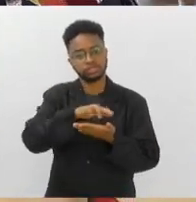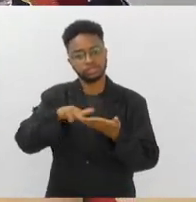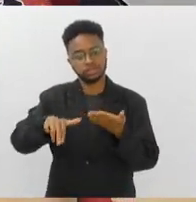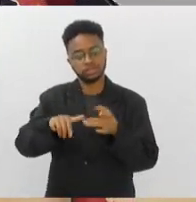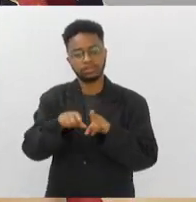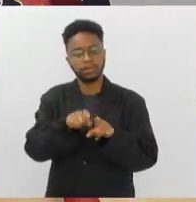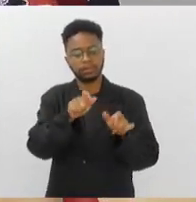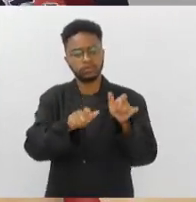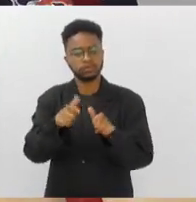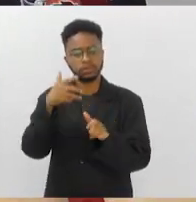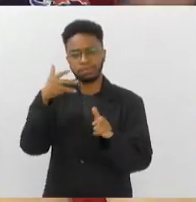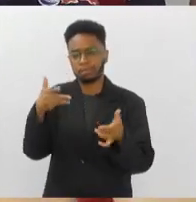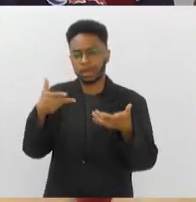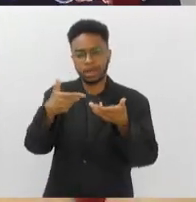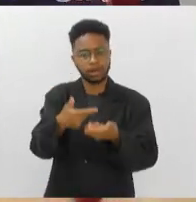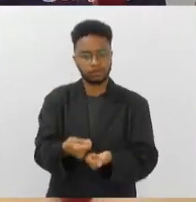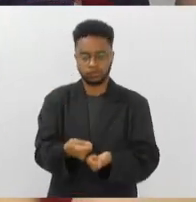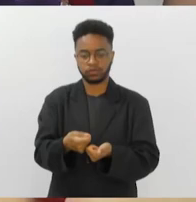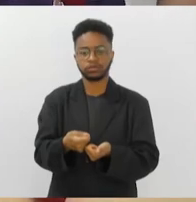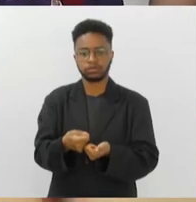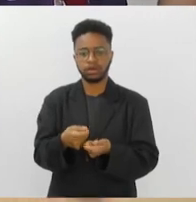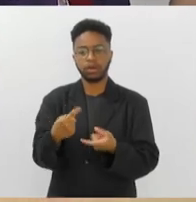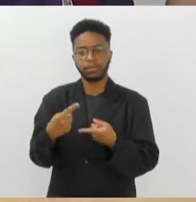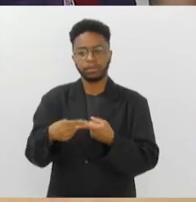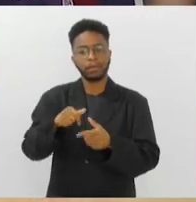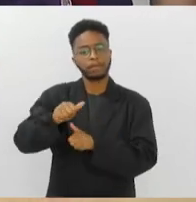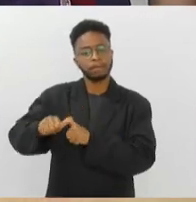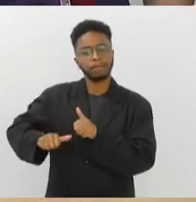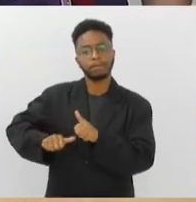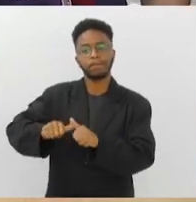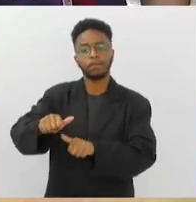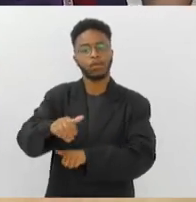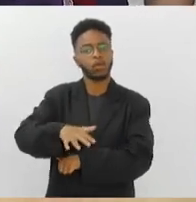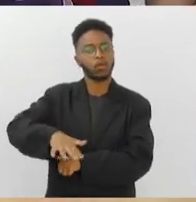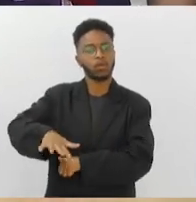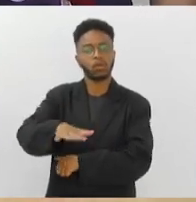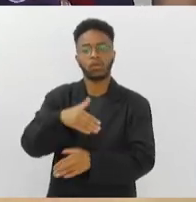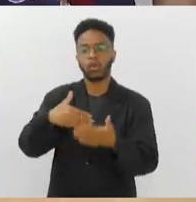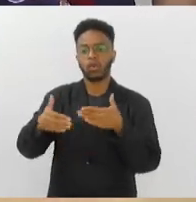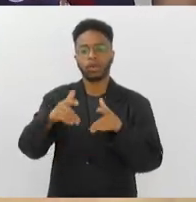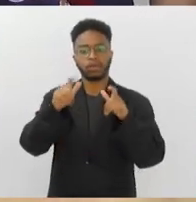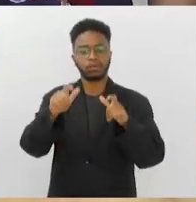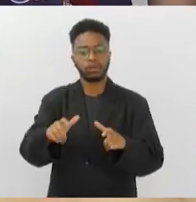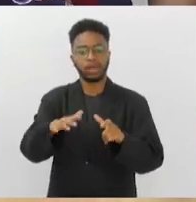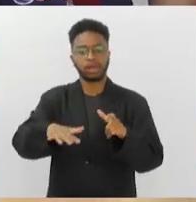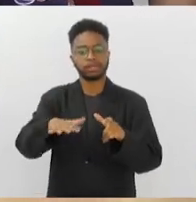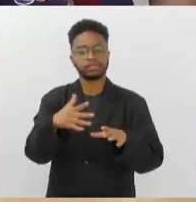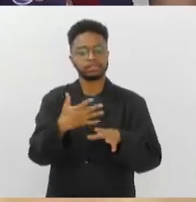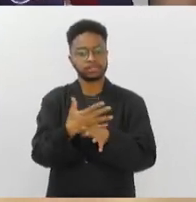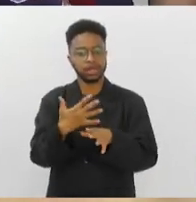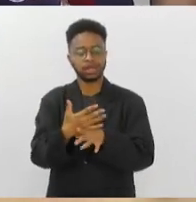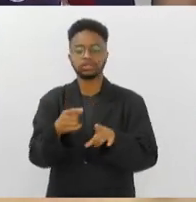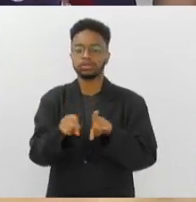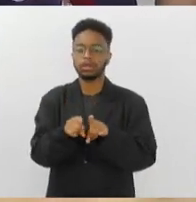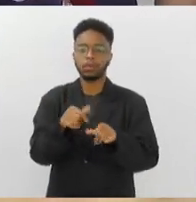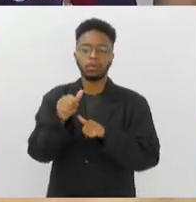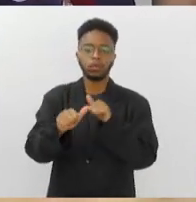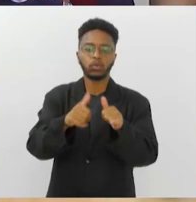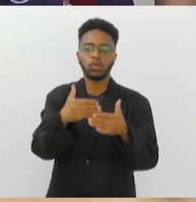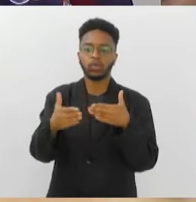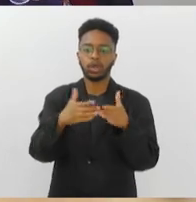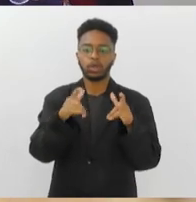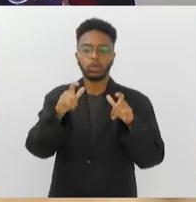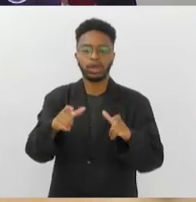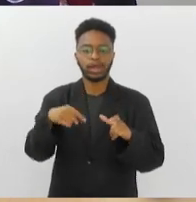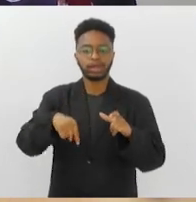gente maravilhosa como essa, que está transformando todo e qualquer lugar da cidade, todo e qualquer lugar do estado, em